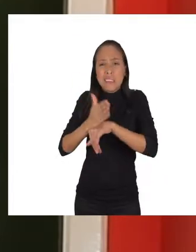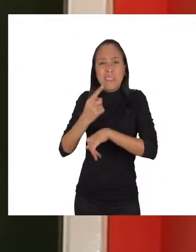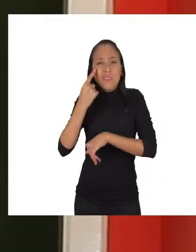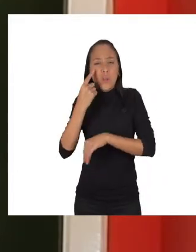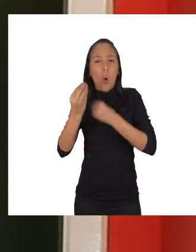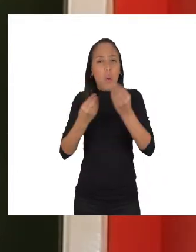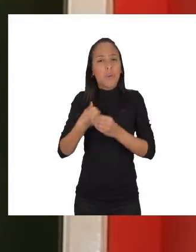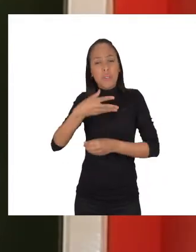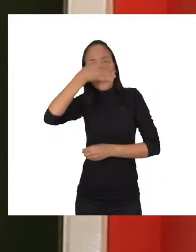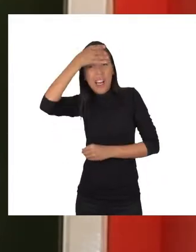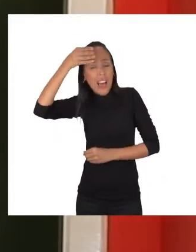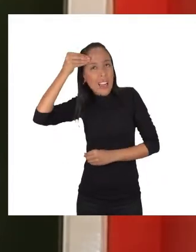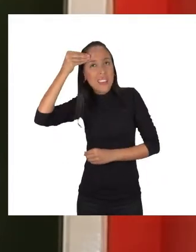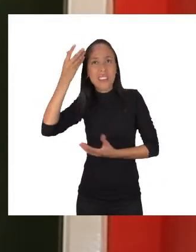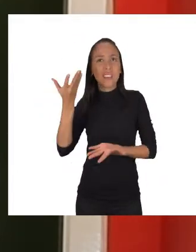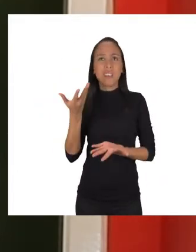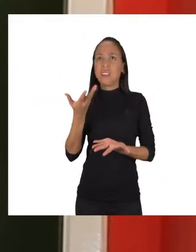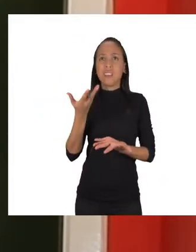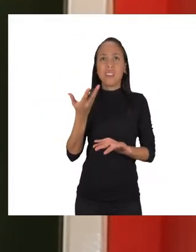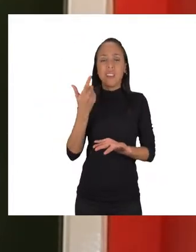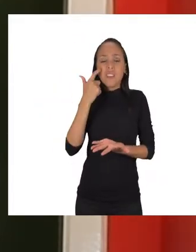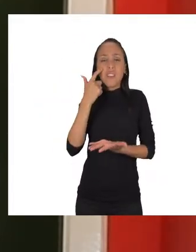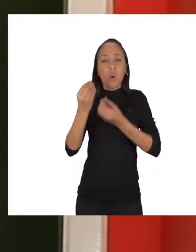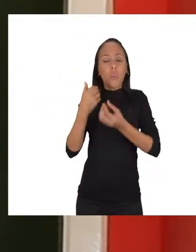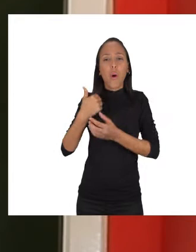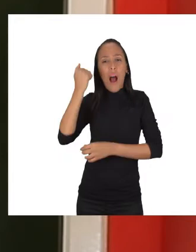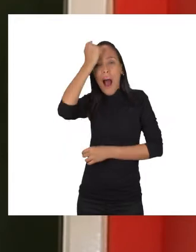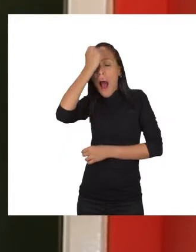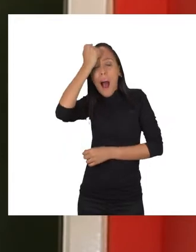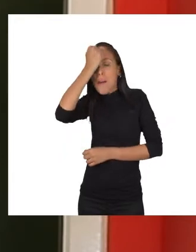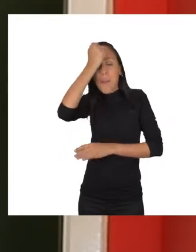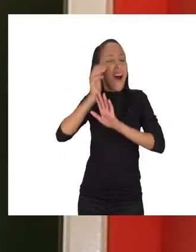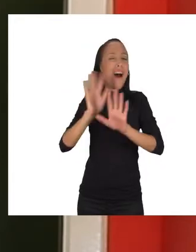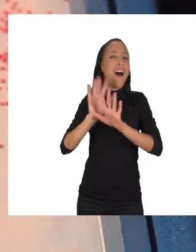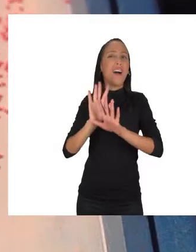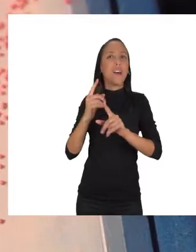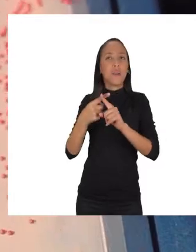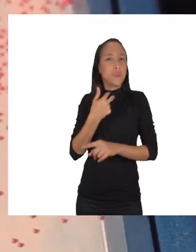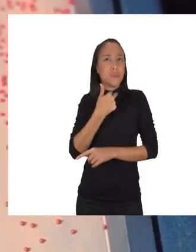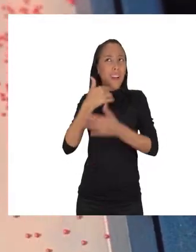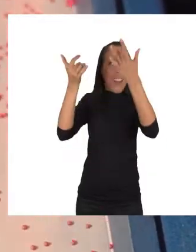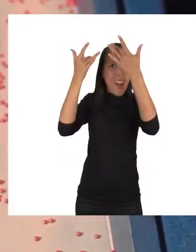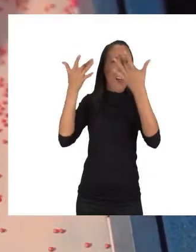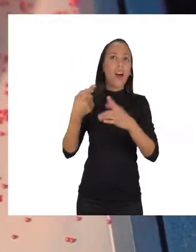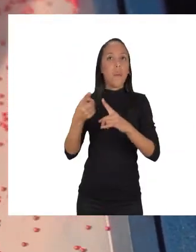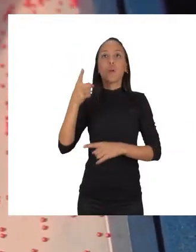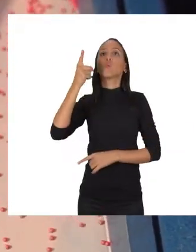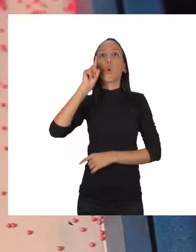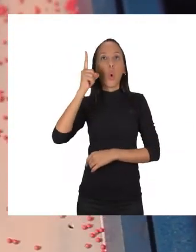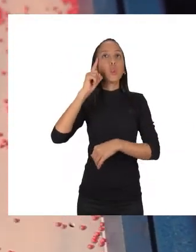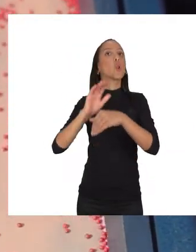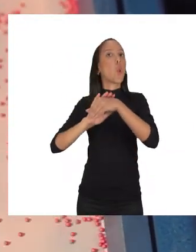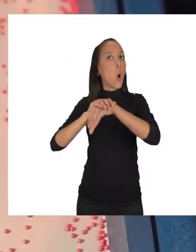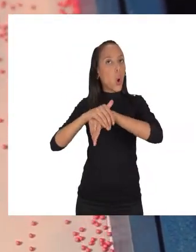tentar, sei lá, dar um jeito de apagar isso na minha memória, porque não dá para ficar aí. Mas toda noite eu tenho vida